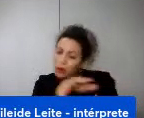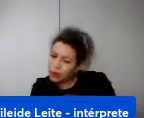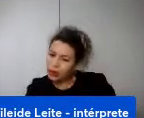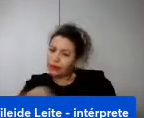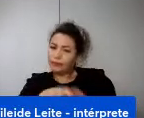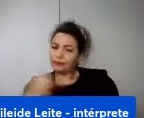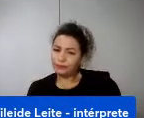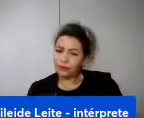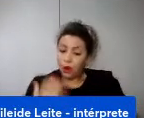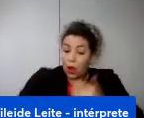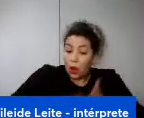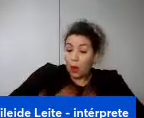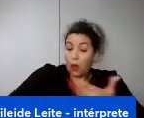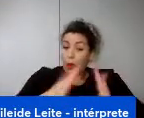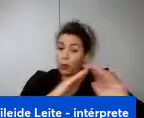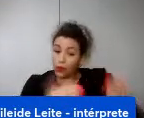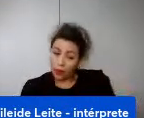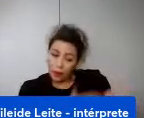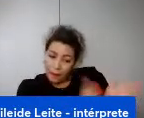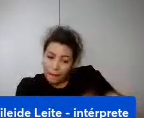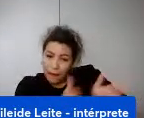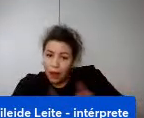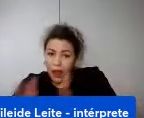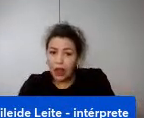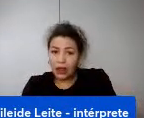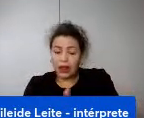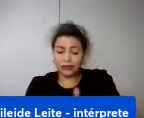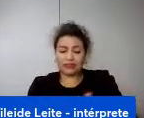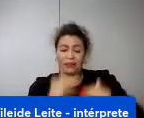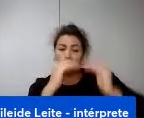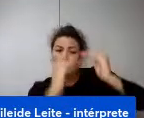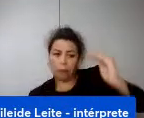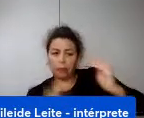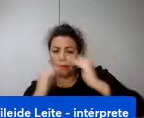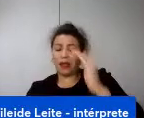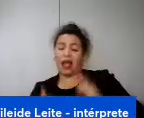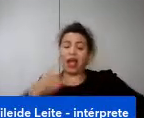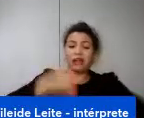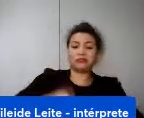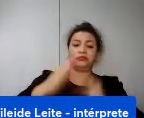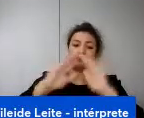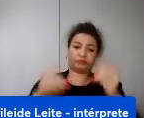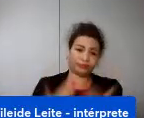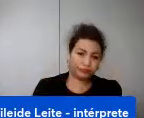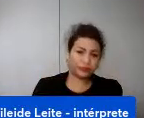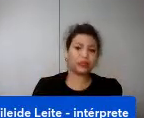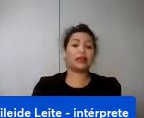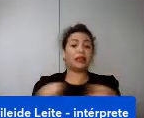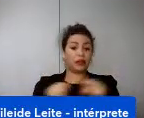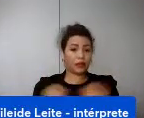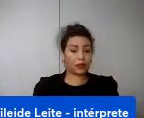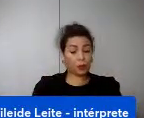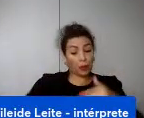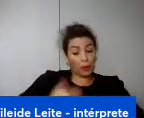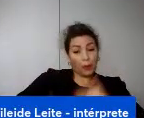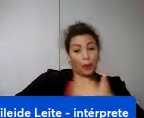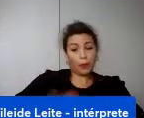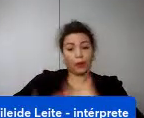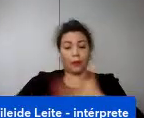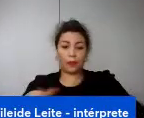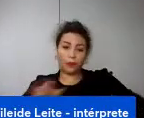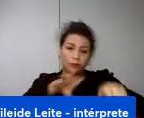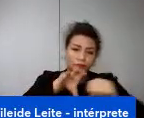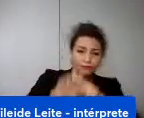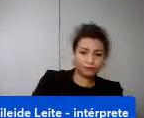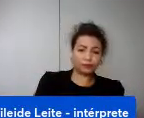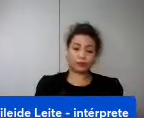do processo de escolarização, que é a produção das desigualdades no acesso à escolarização, assim como também no processo de formação